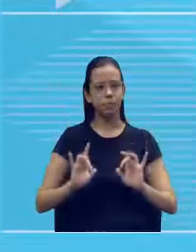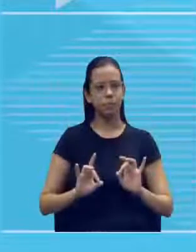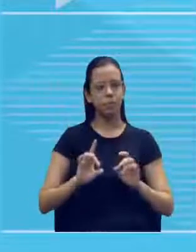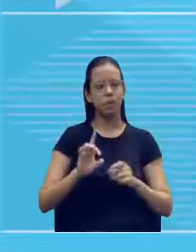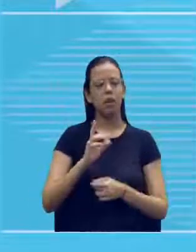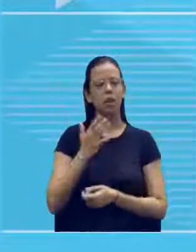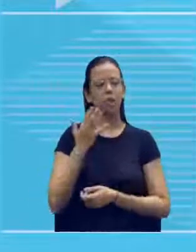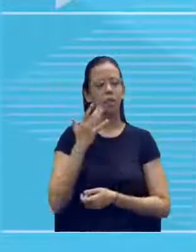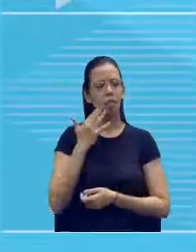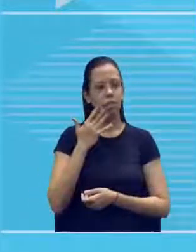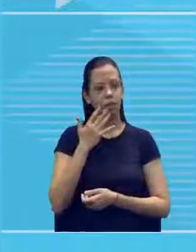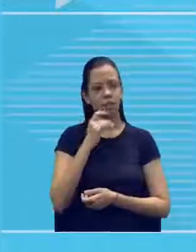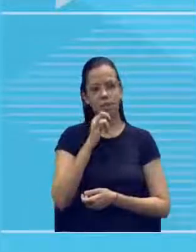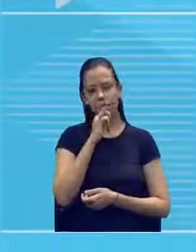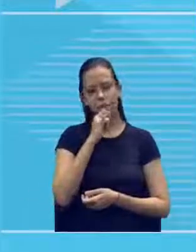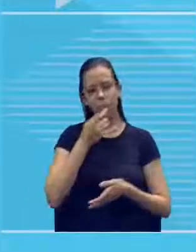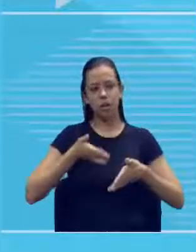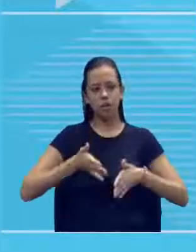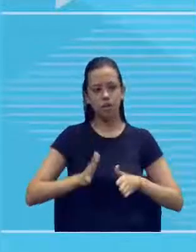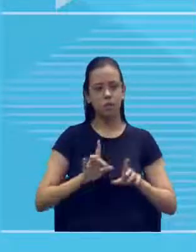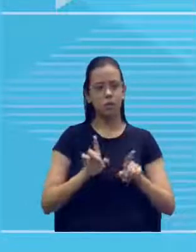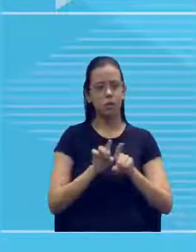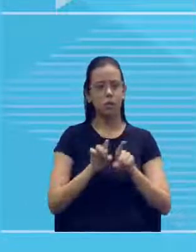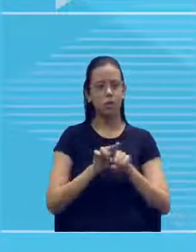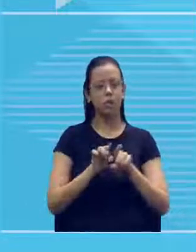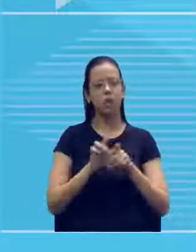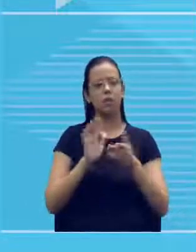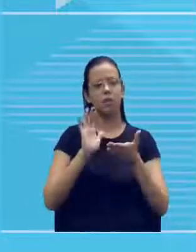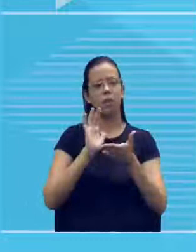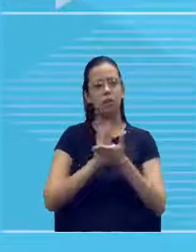festas datas como nascimento,